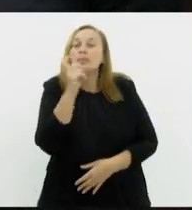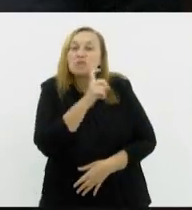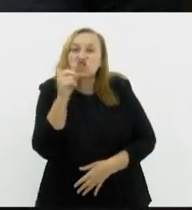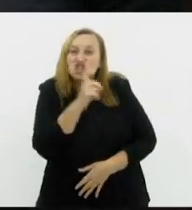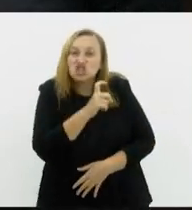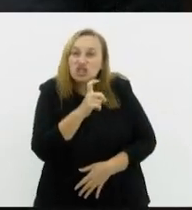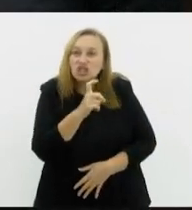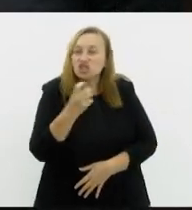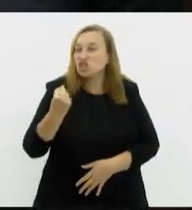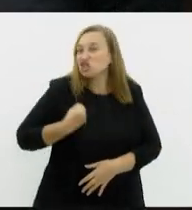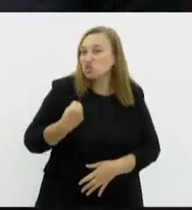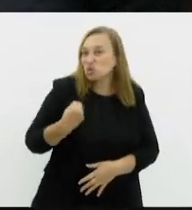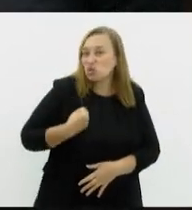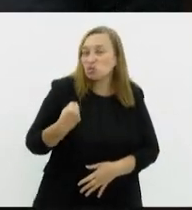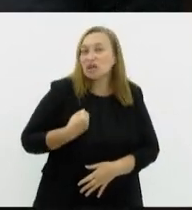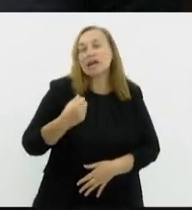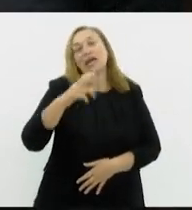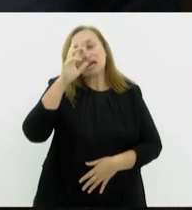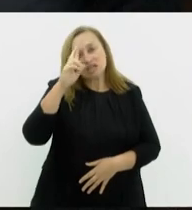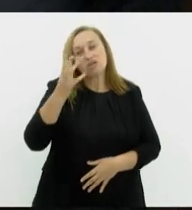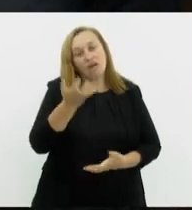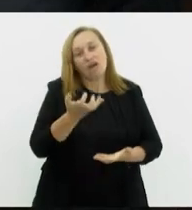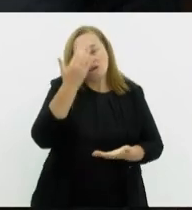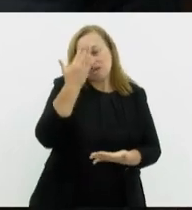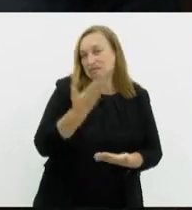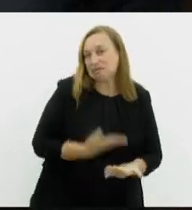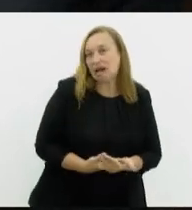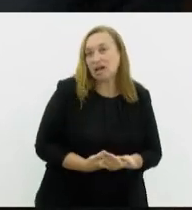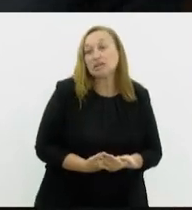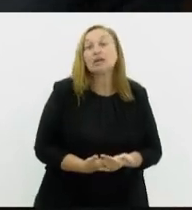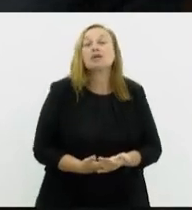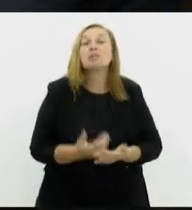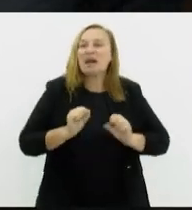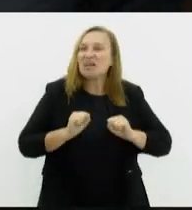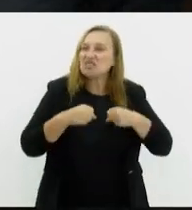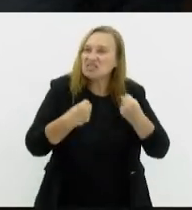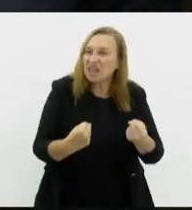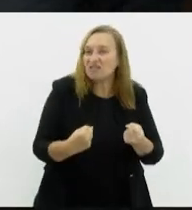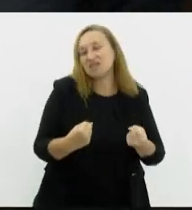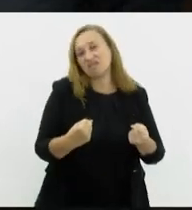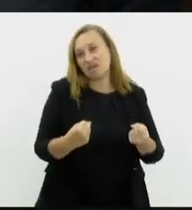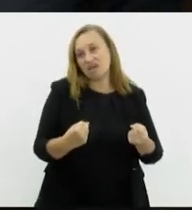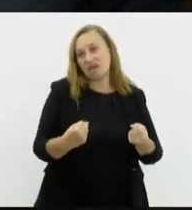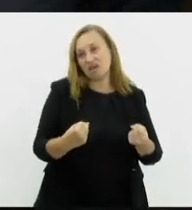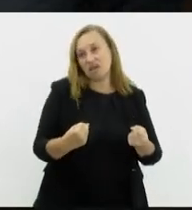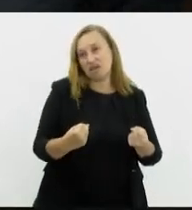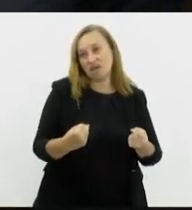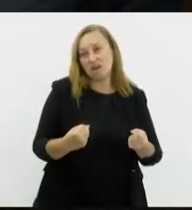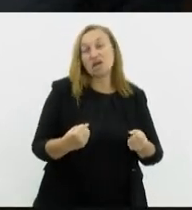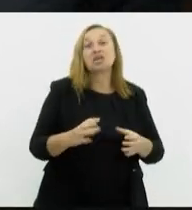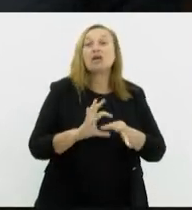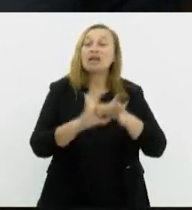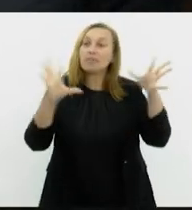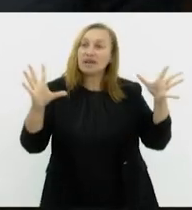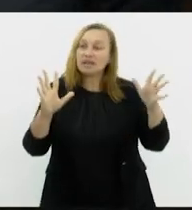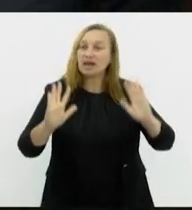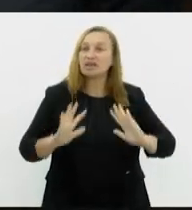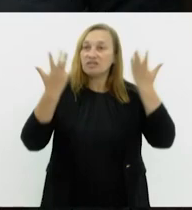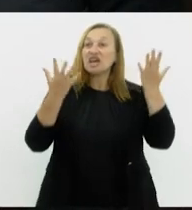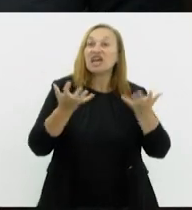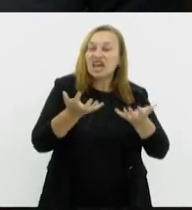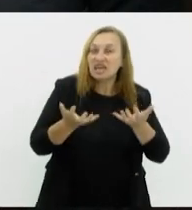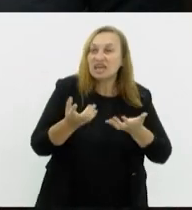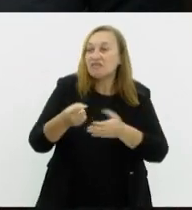mentira que Vossa Excelência quer acreditar para defender o indefensável. Então viva a liberdade, quem quiser ver pouca